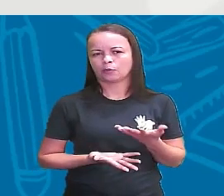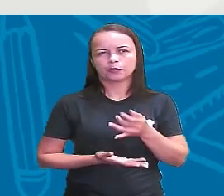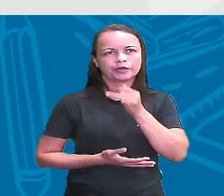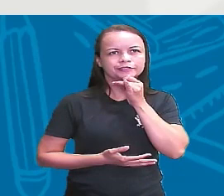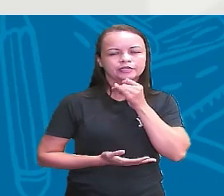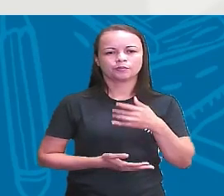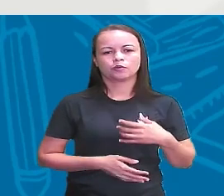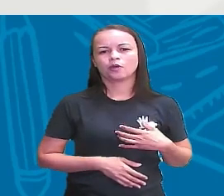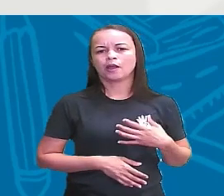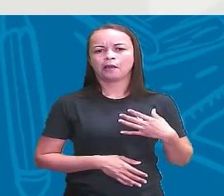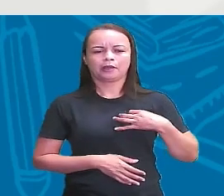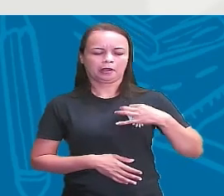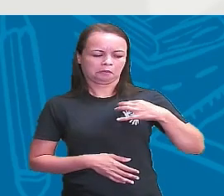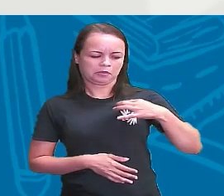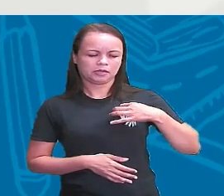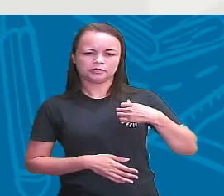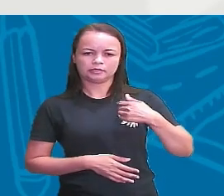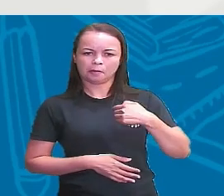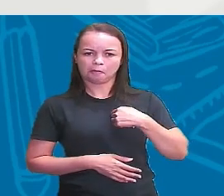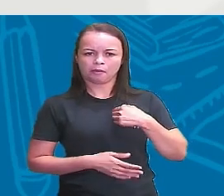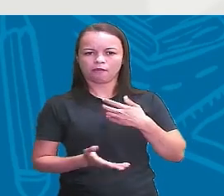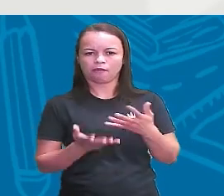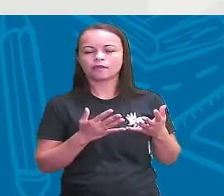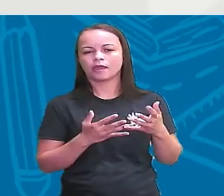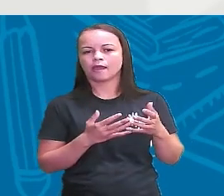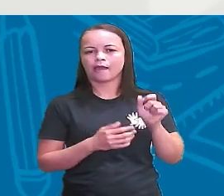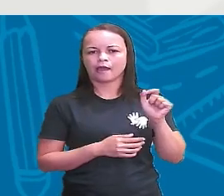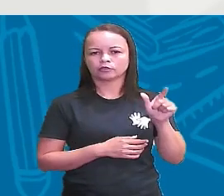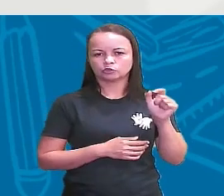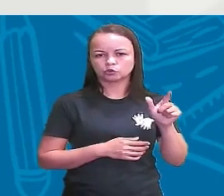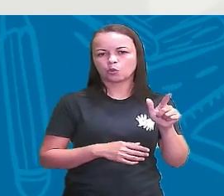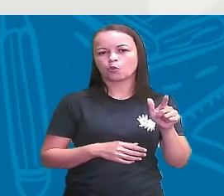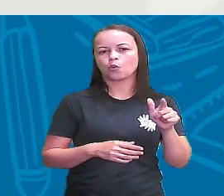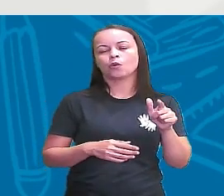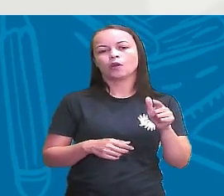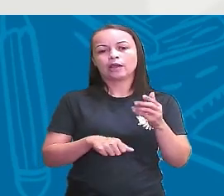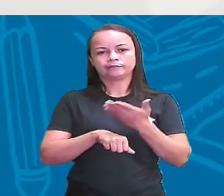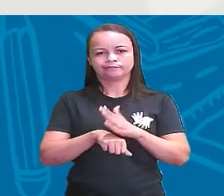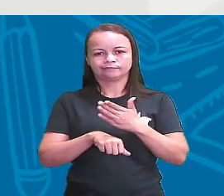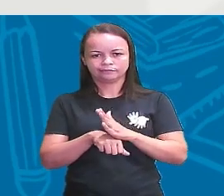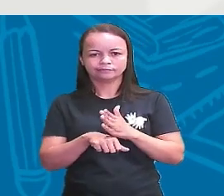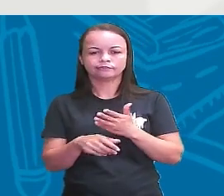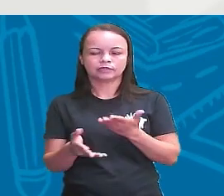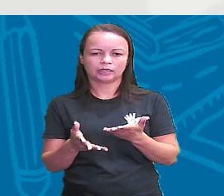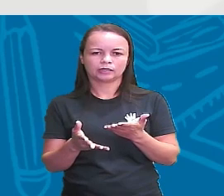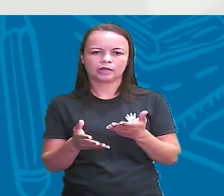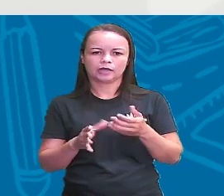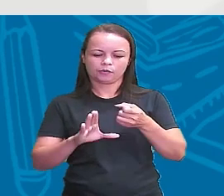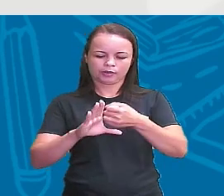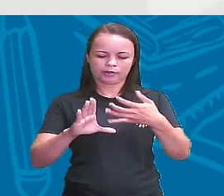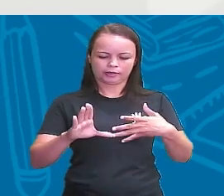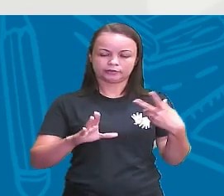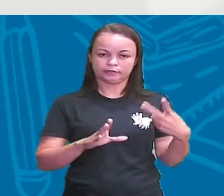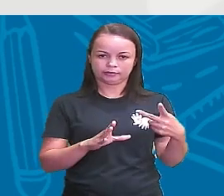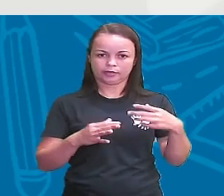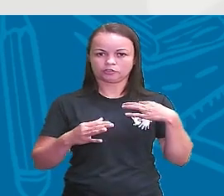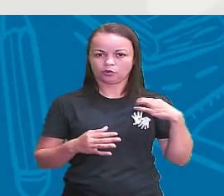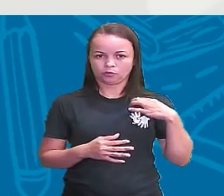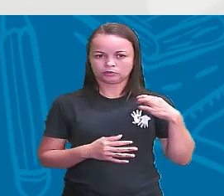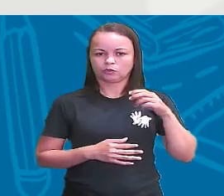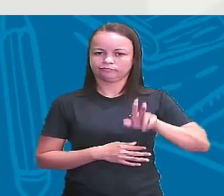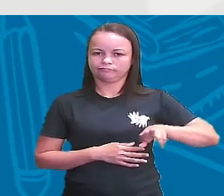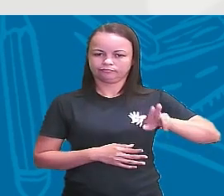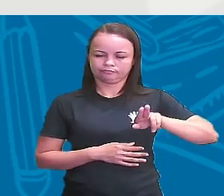es azul y blanca. Então, é uma característica desta camisa que eu estou usando, tá certo?